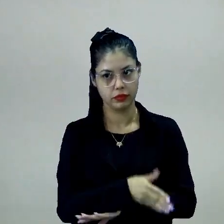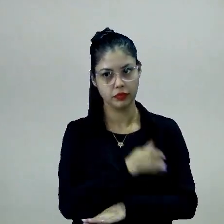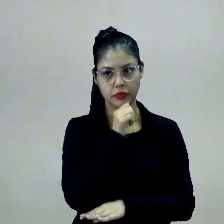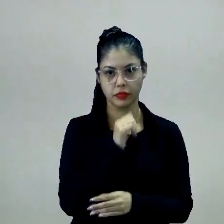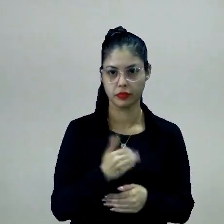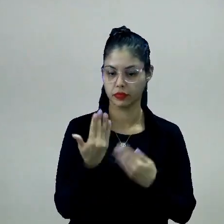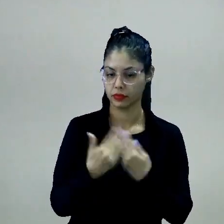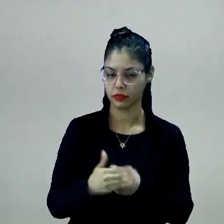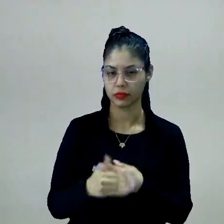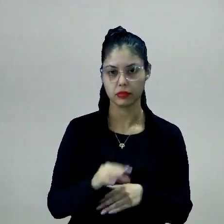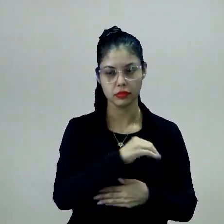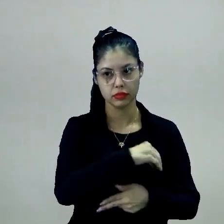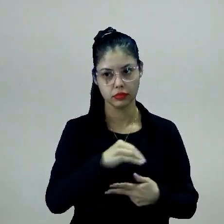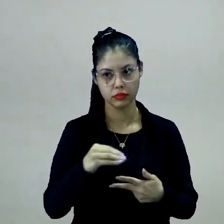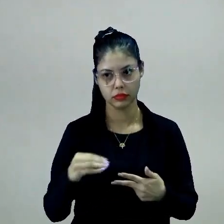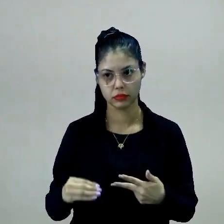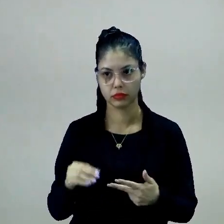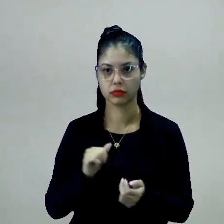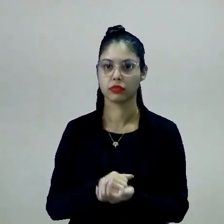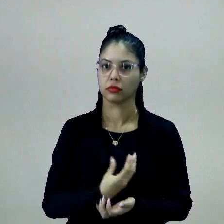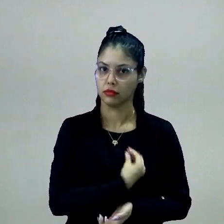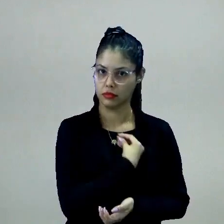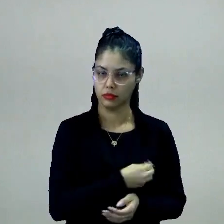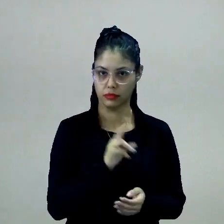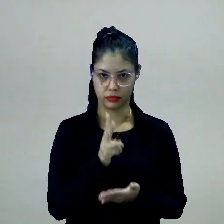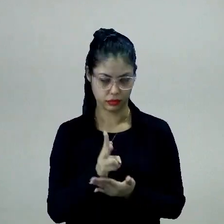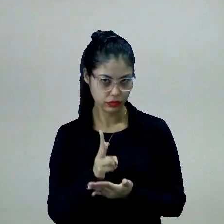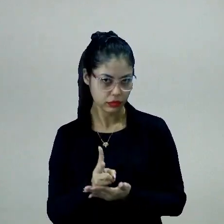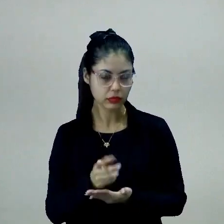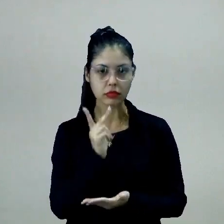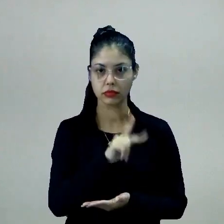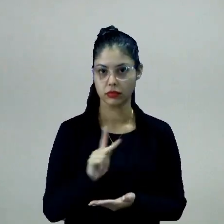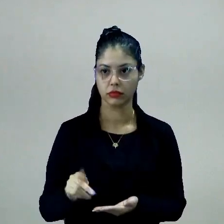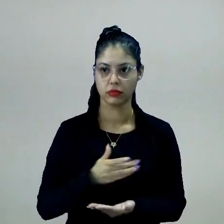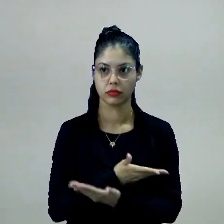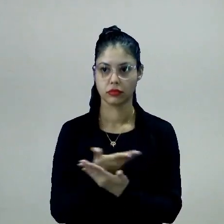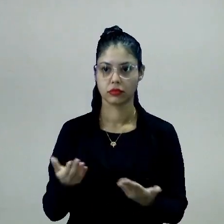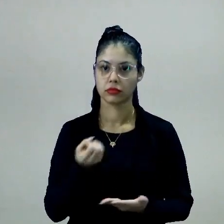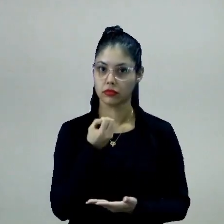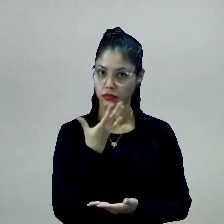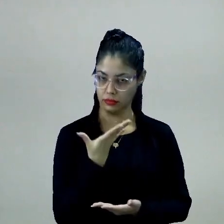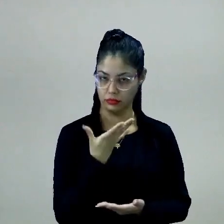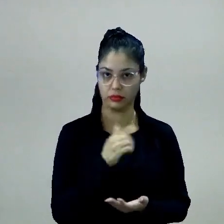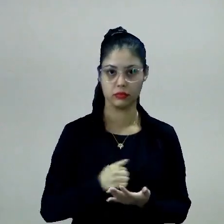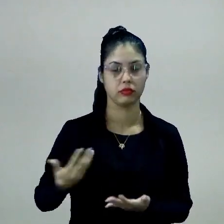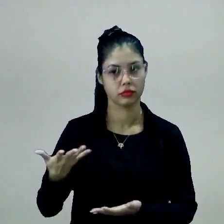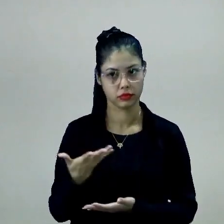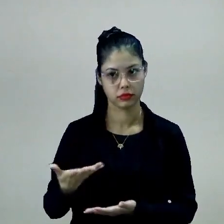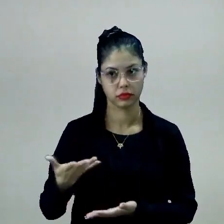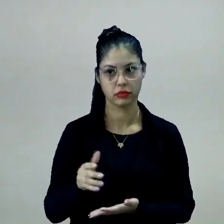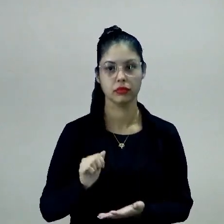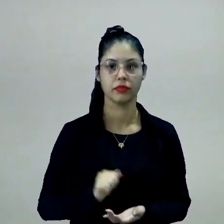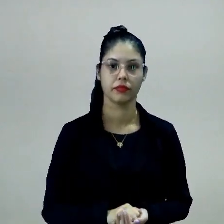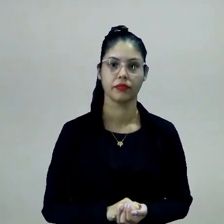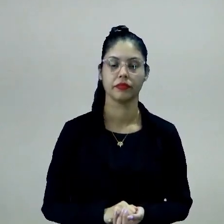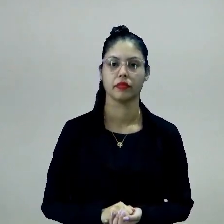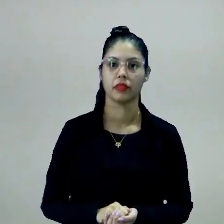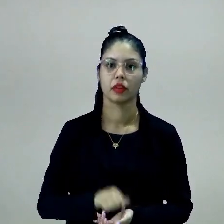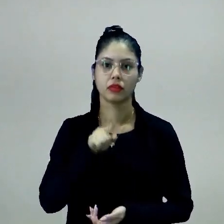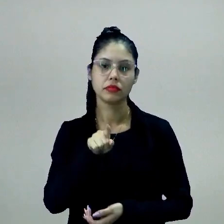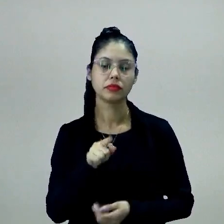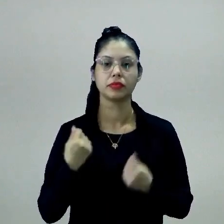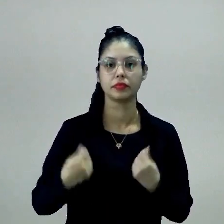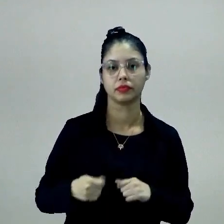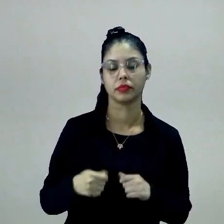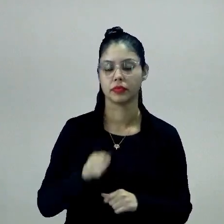de prova do Enem ou na vida mesmo, né, ou para a profissão de vocês, é bom termos essa base argumentativa, né,